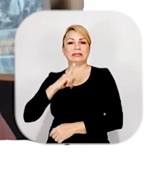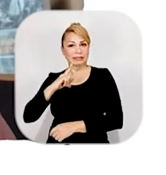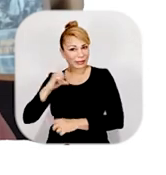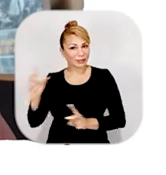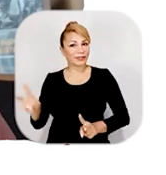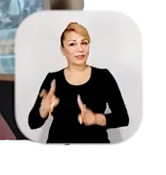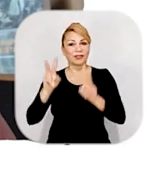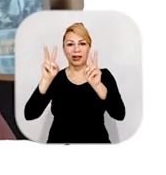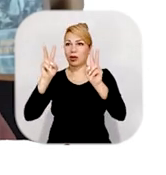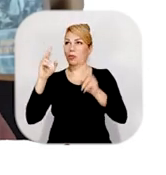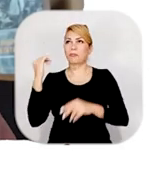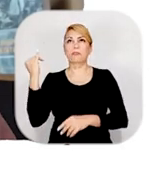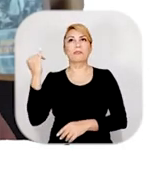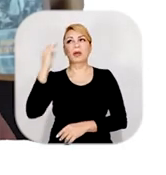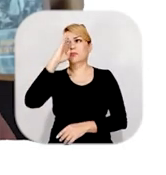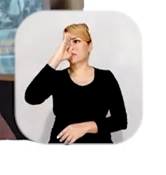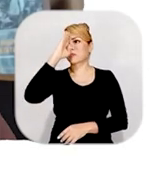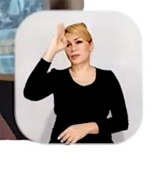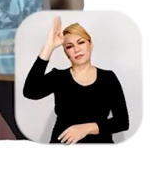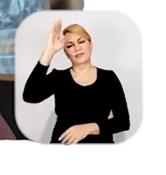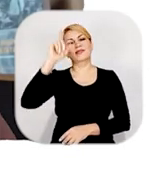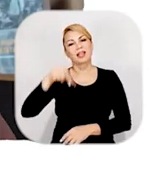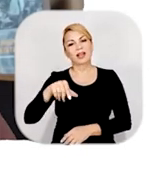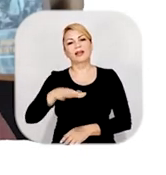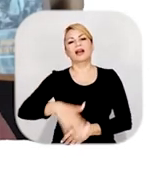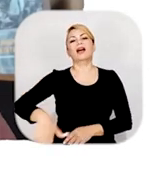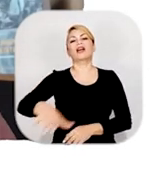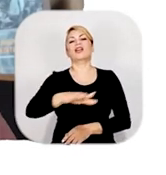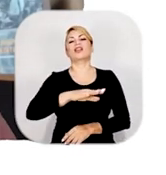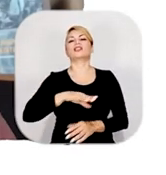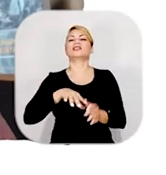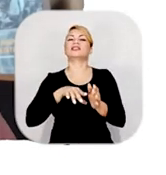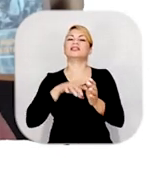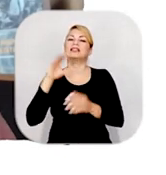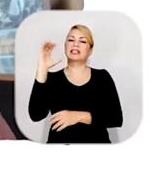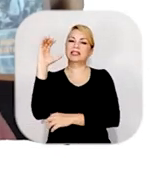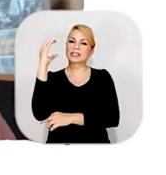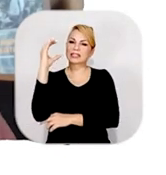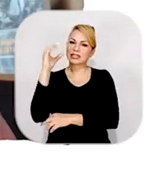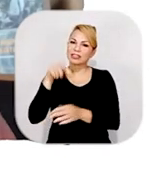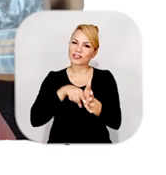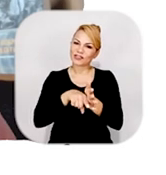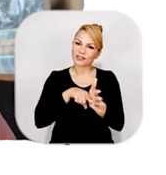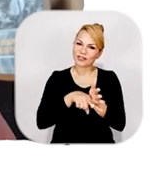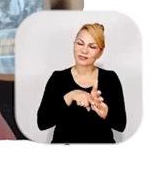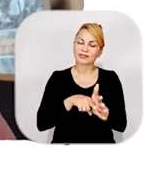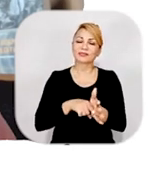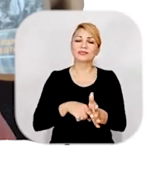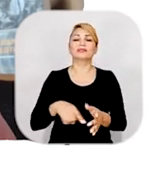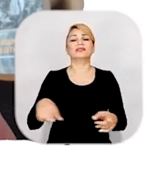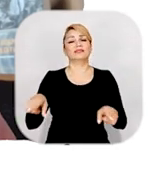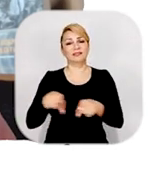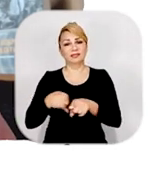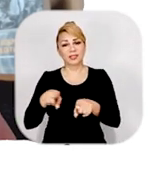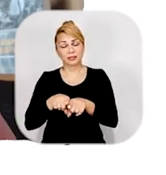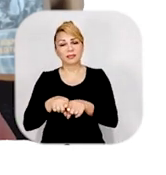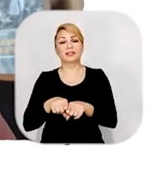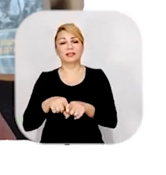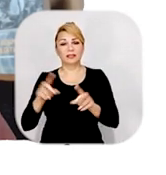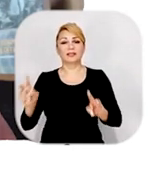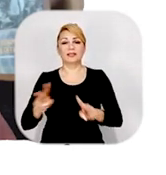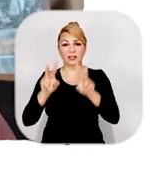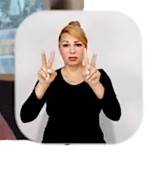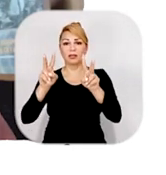grande, valor científico, e também tem um valor muito grande para os